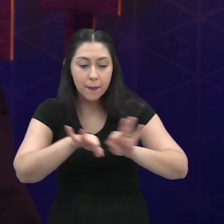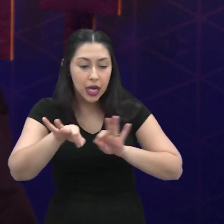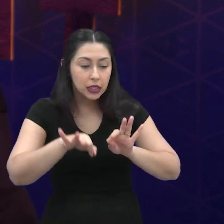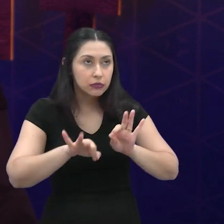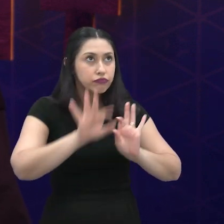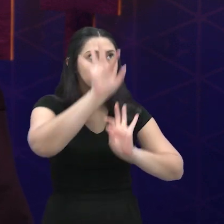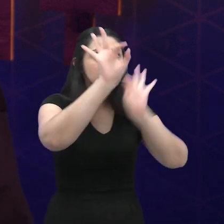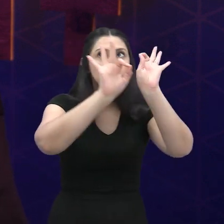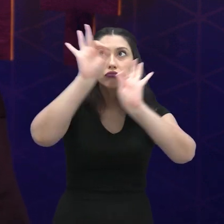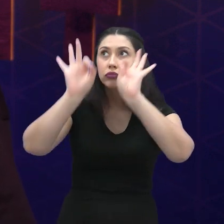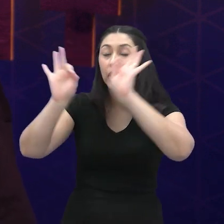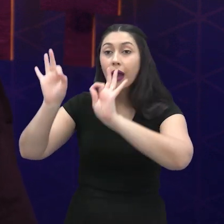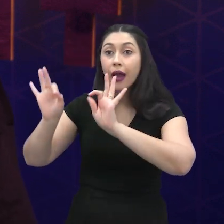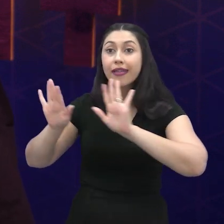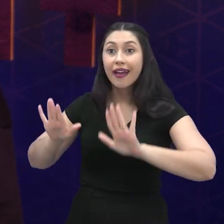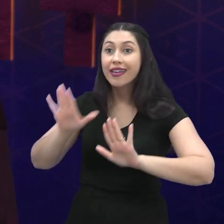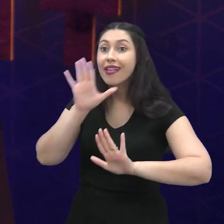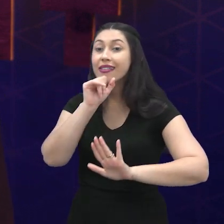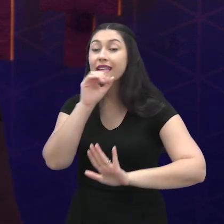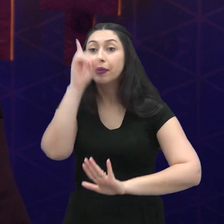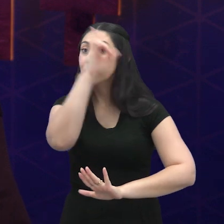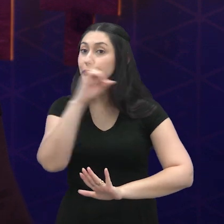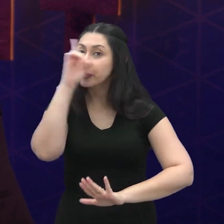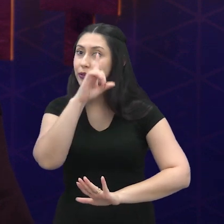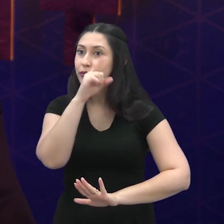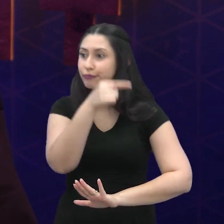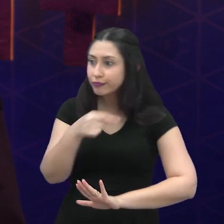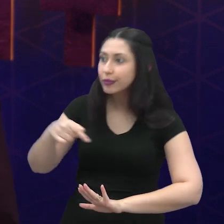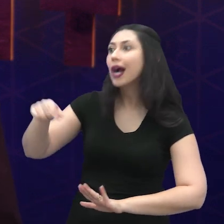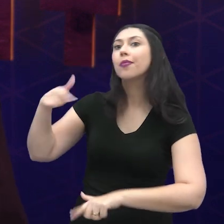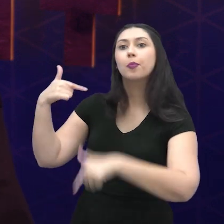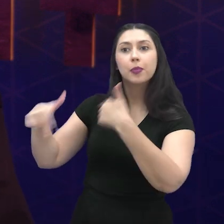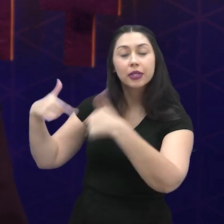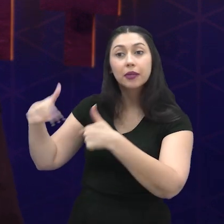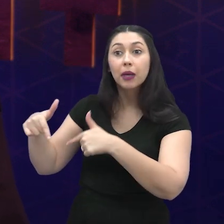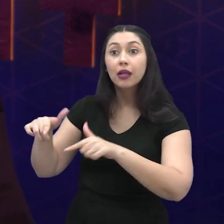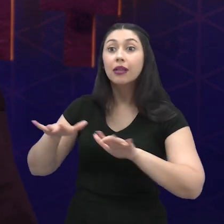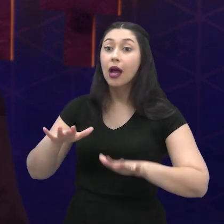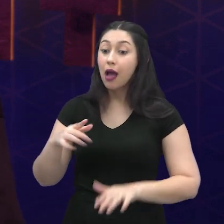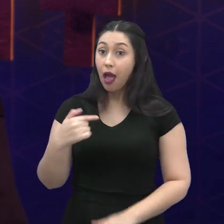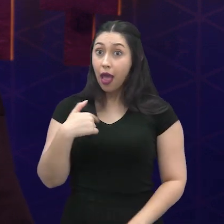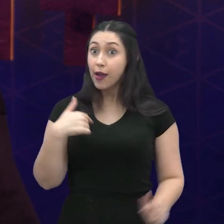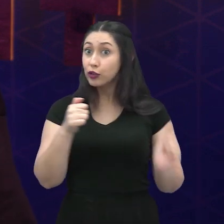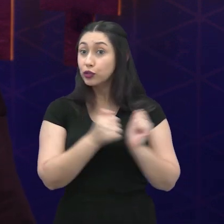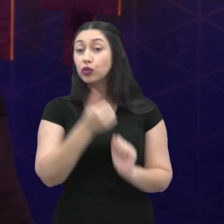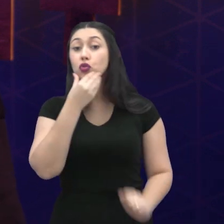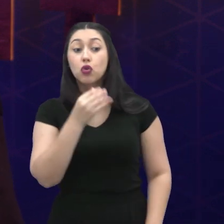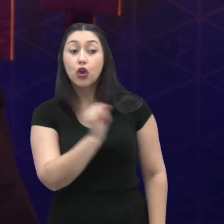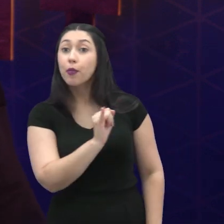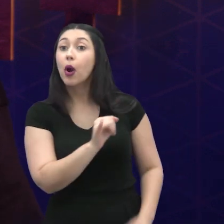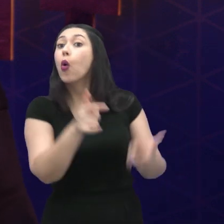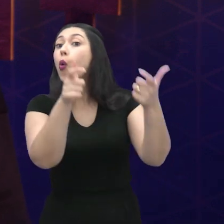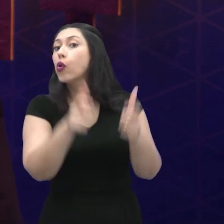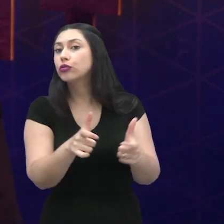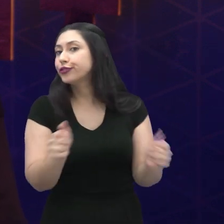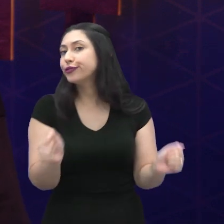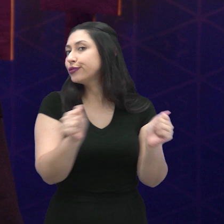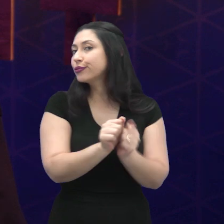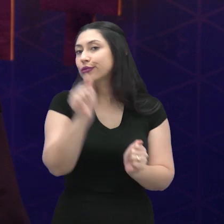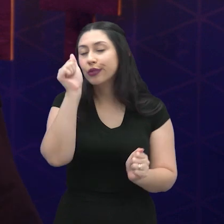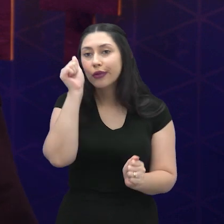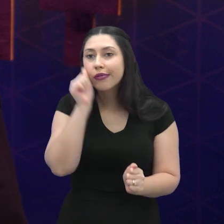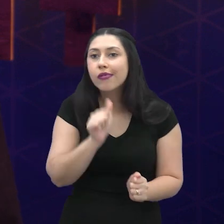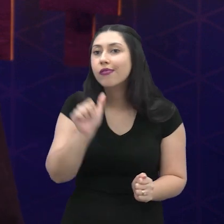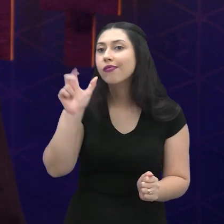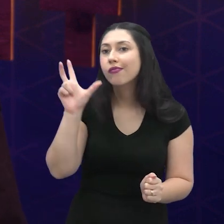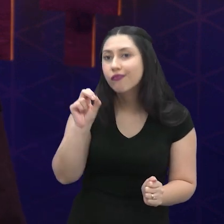chegava aos finais de semana, tudo aquilo que ela preparou é hora de executar. E aí a gente ia para onde? Ia para casa de familiares, né? De avô, de